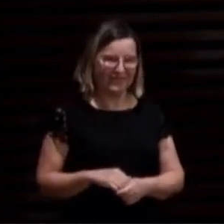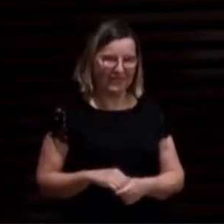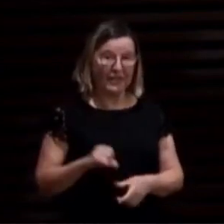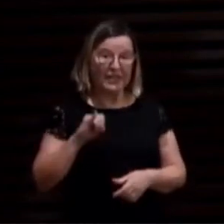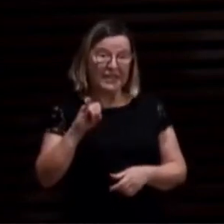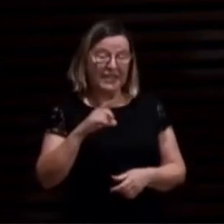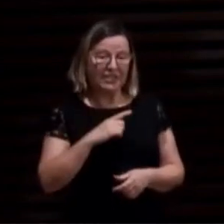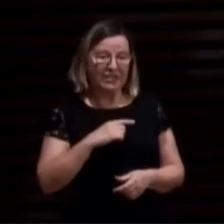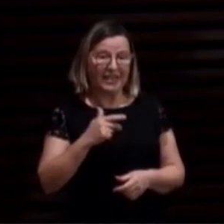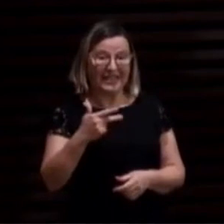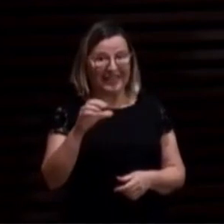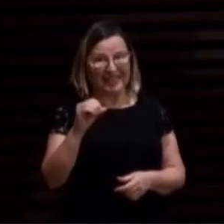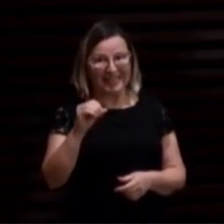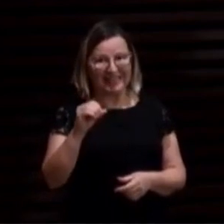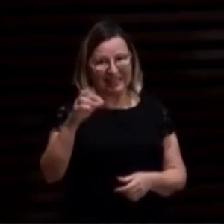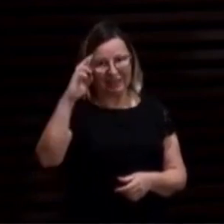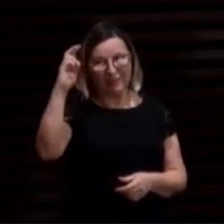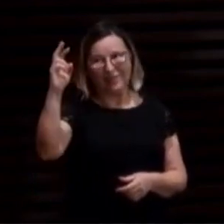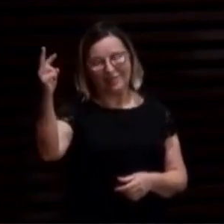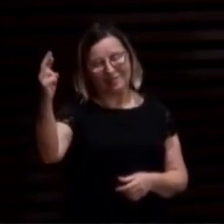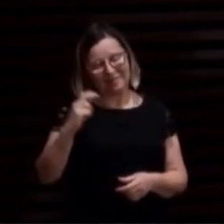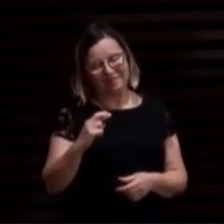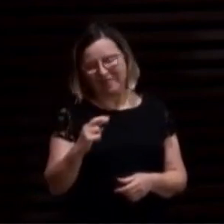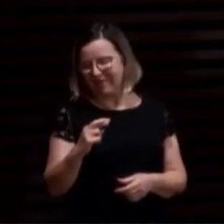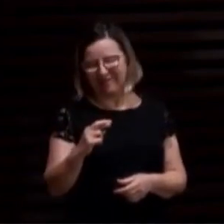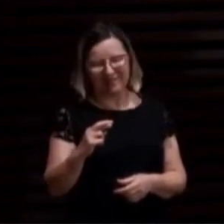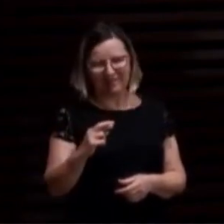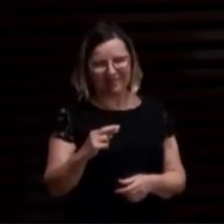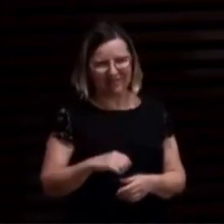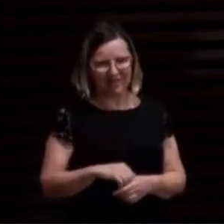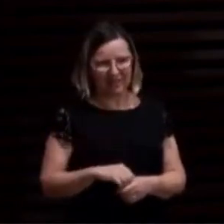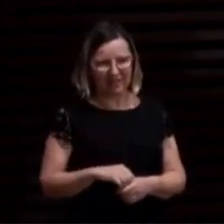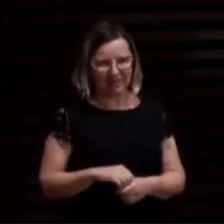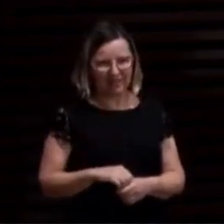E se tiver 30? Não.